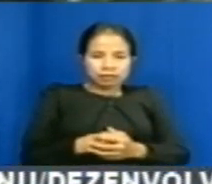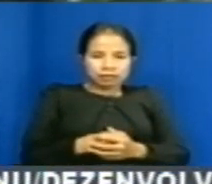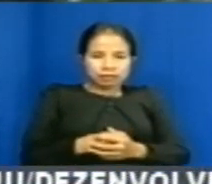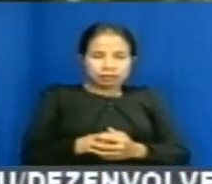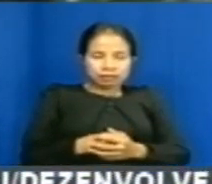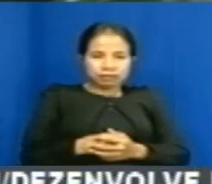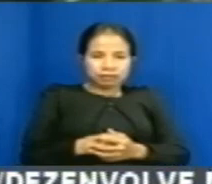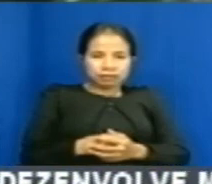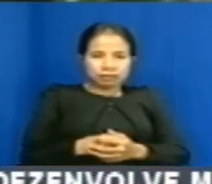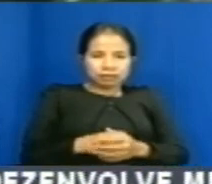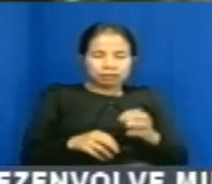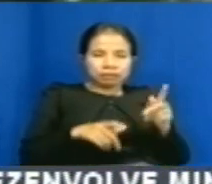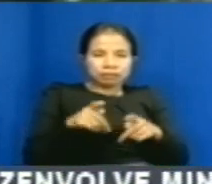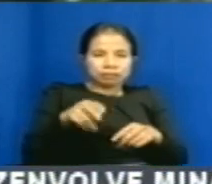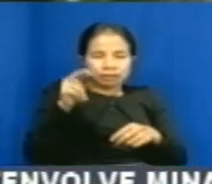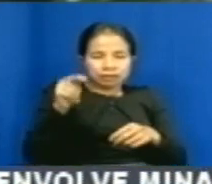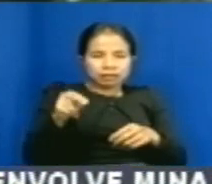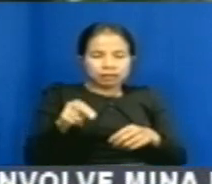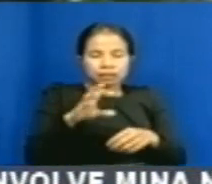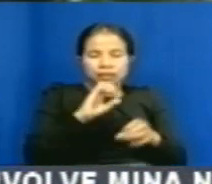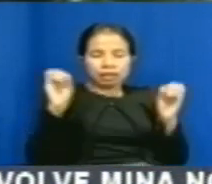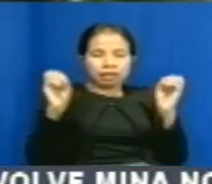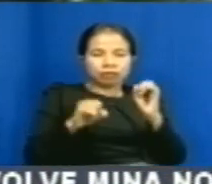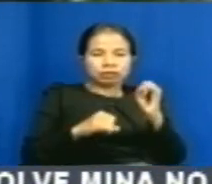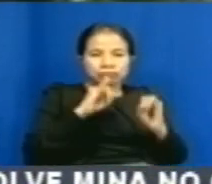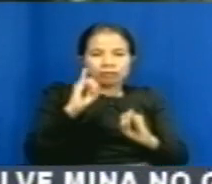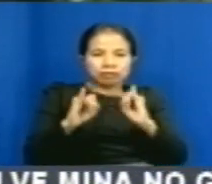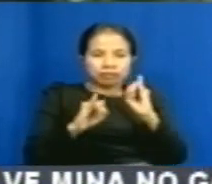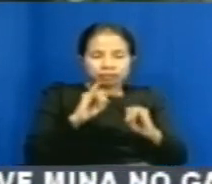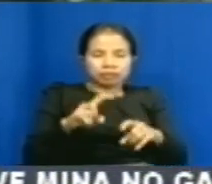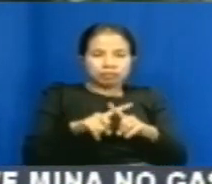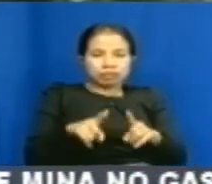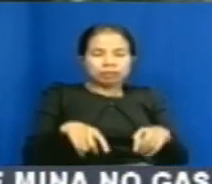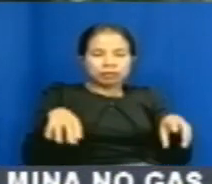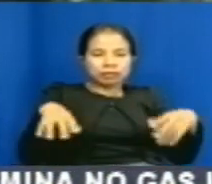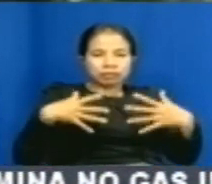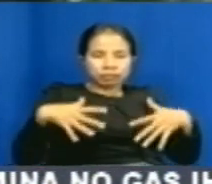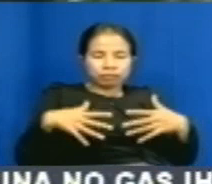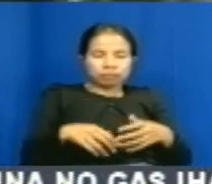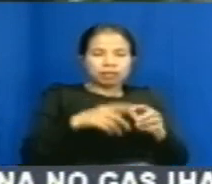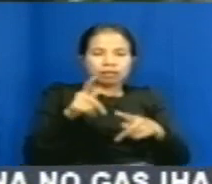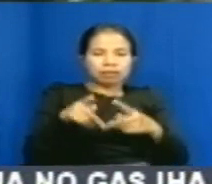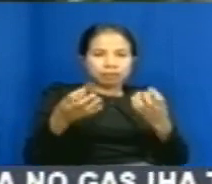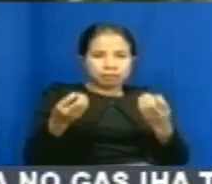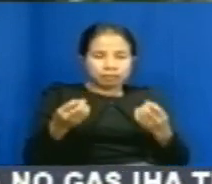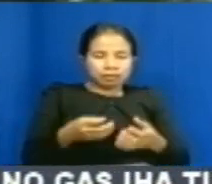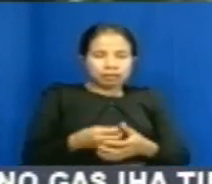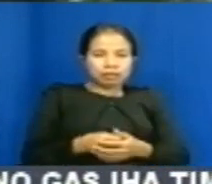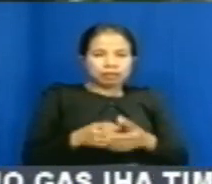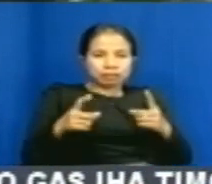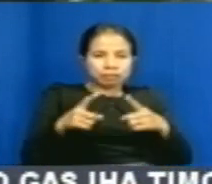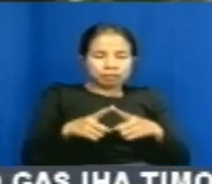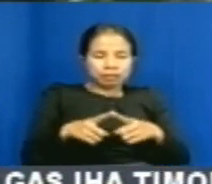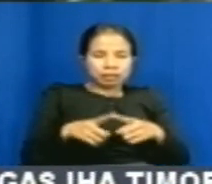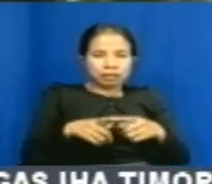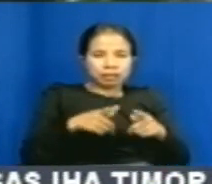grupo de nia, los interesse indivíduo de nia, mas sira luta para interesse ema barak nia, ba ema